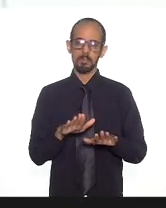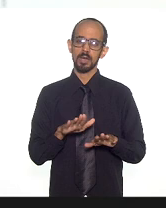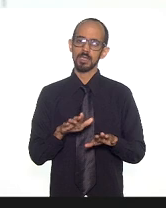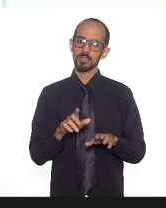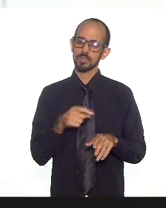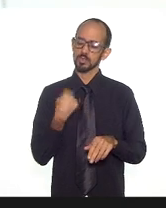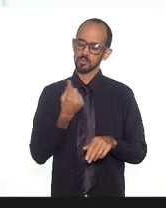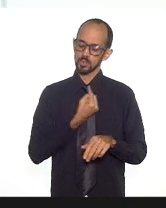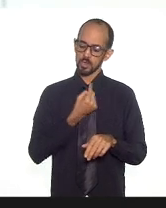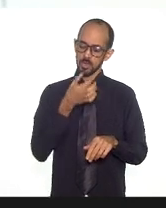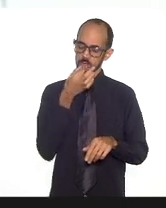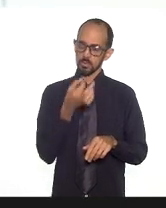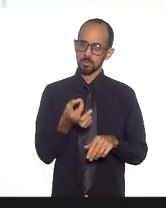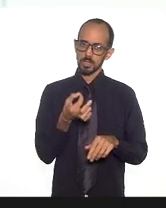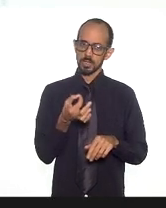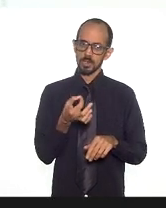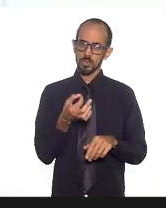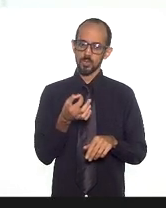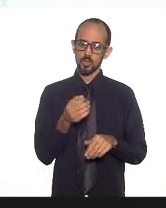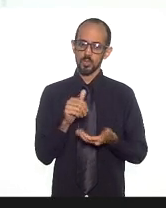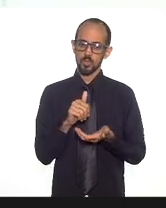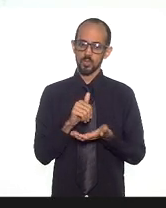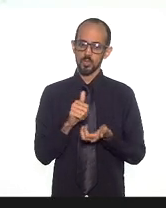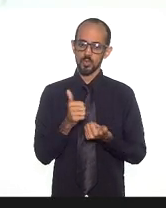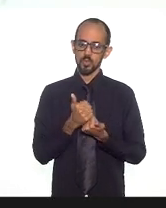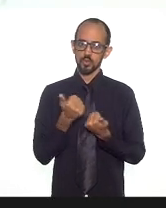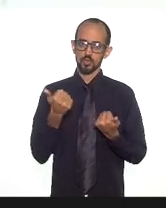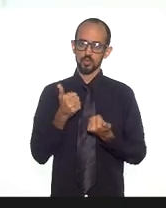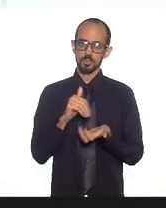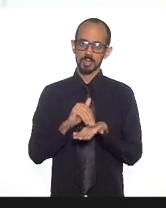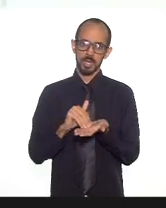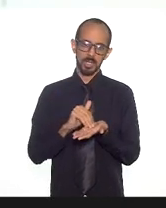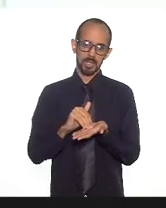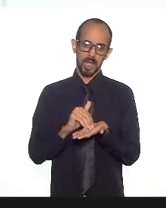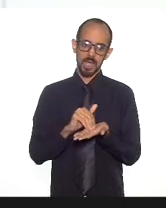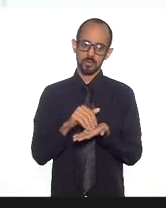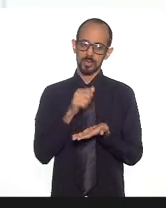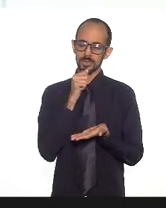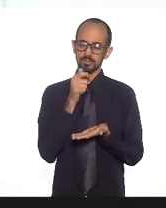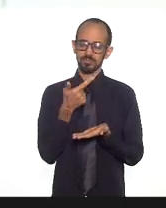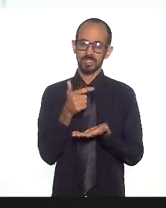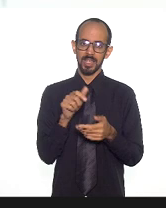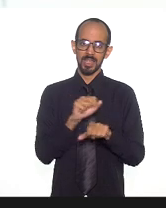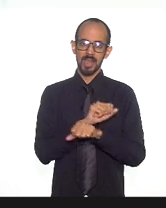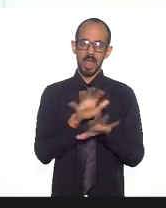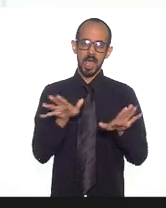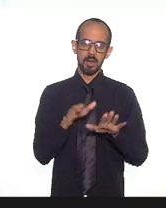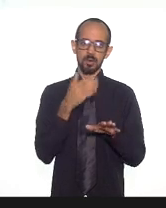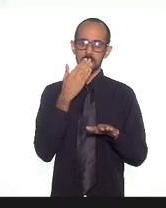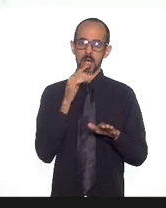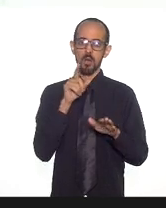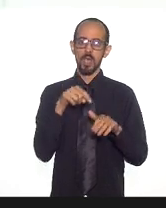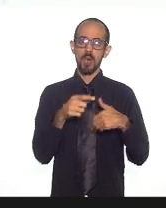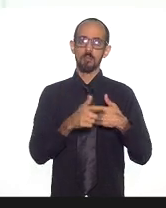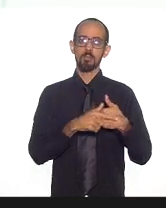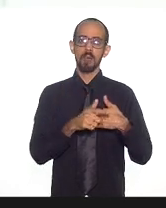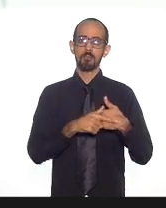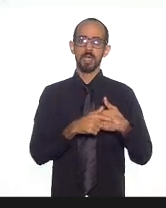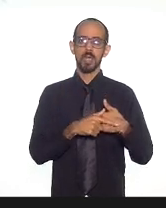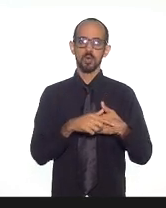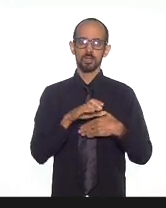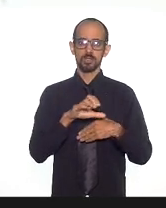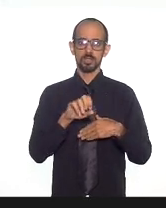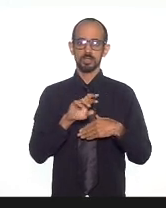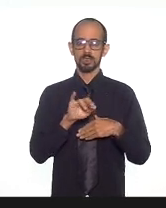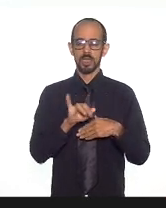ponto de vista, não ficou claro na fala do subsecretário qual é a visão que o governo do Estado tem para a Fundação CCR. Nos últimos 6 meses, a gente